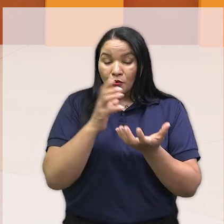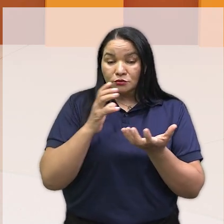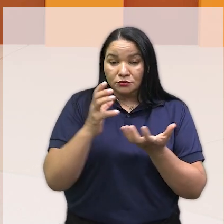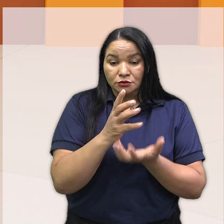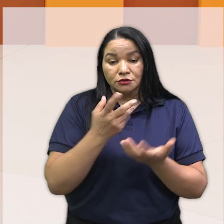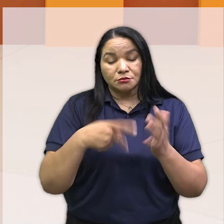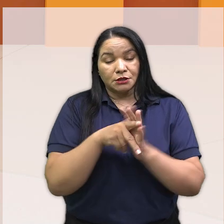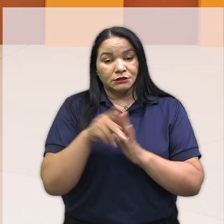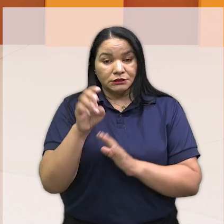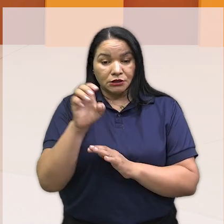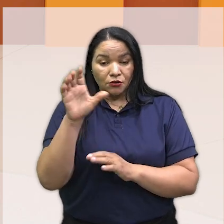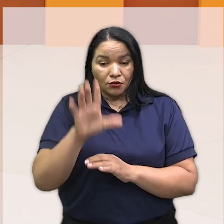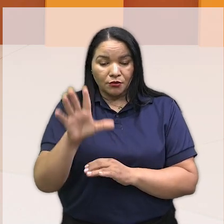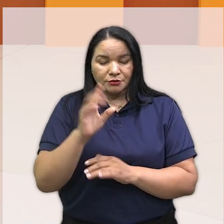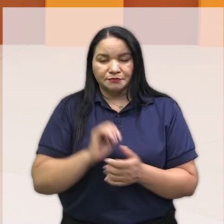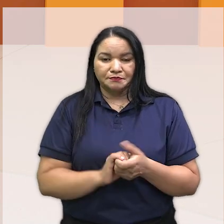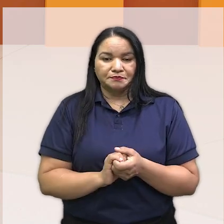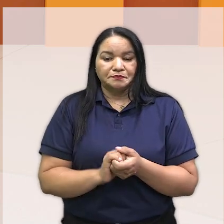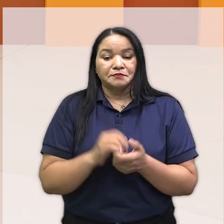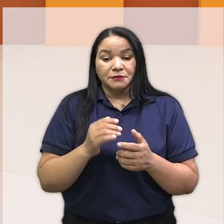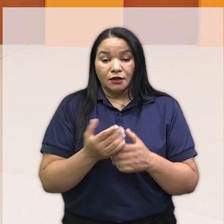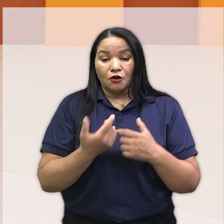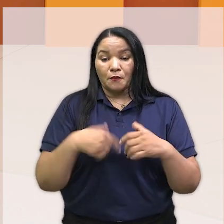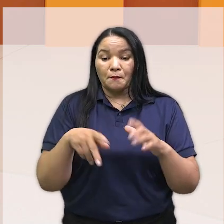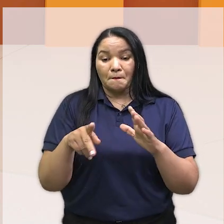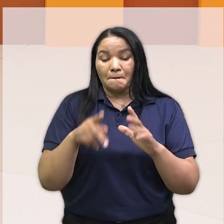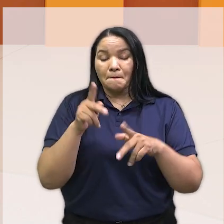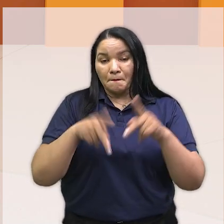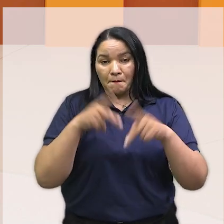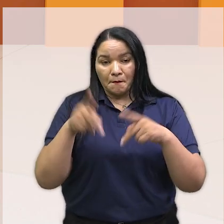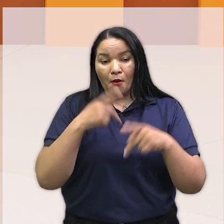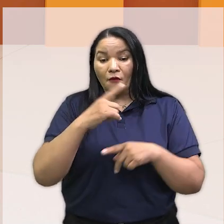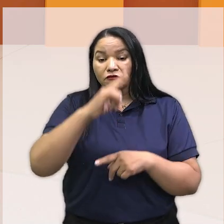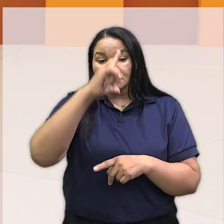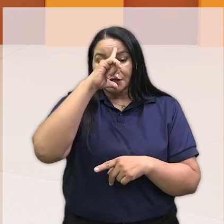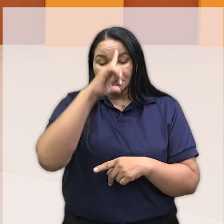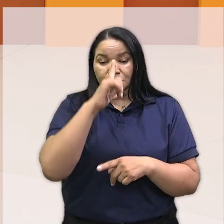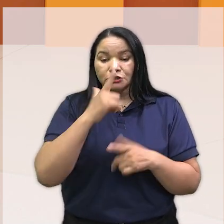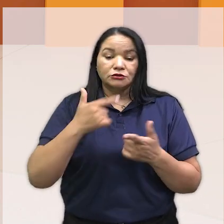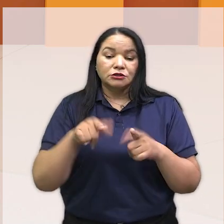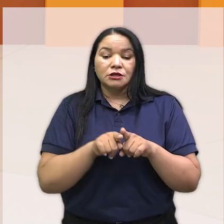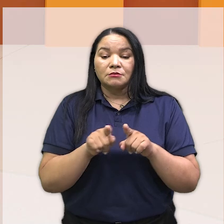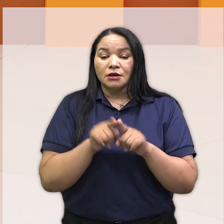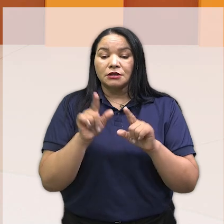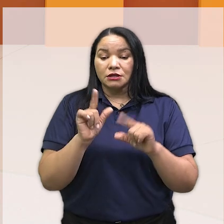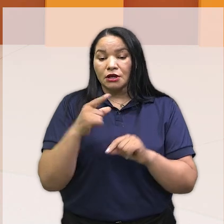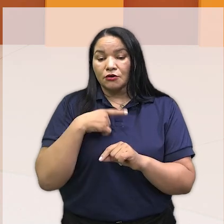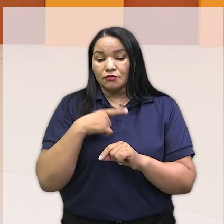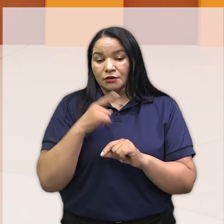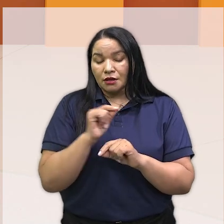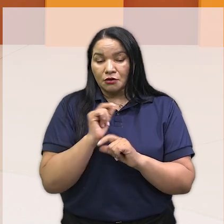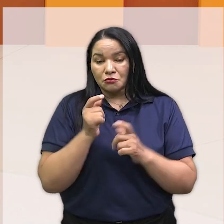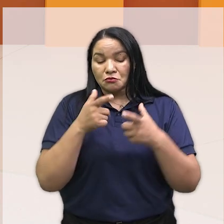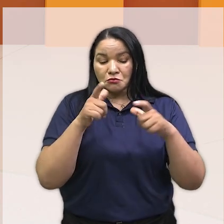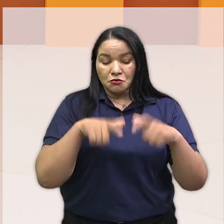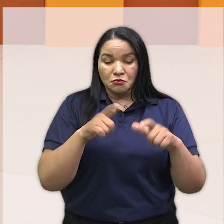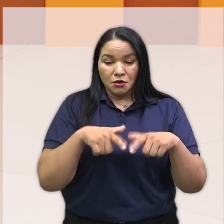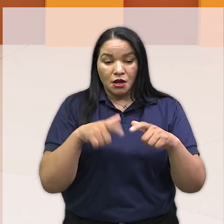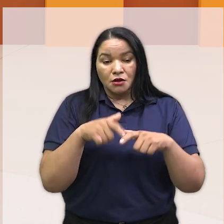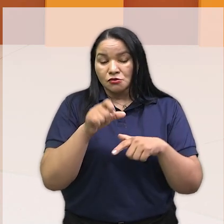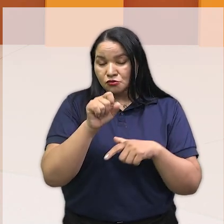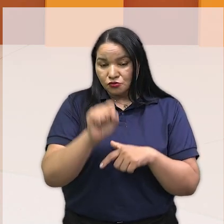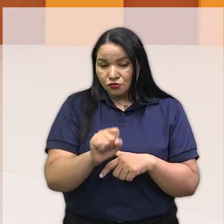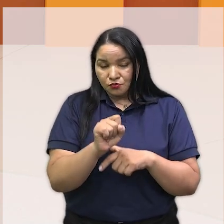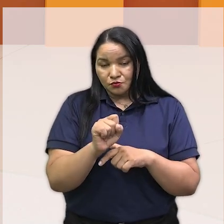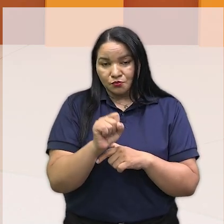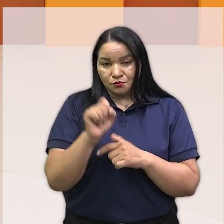ok? Os latinos, gente, ou povos de origem latina, são predominantemente em regiões do